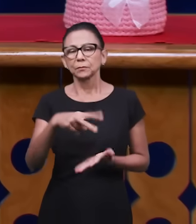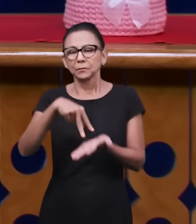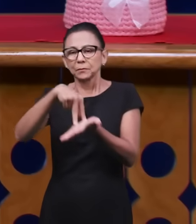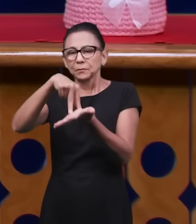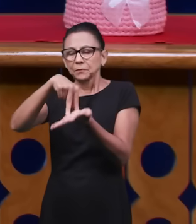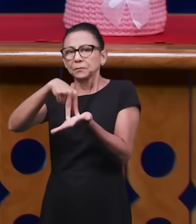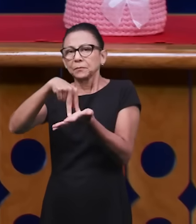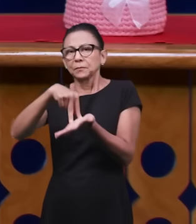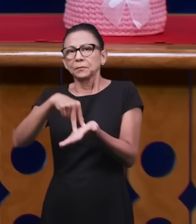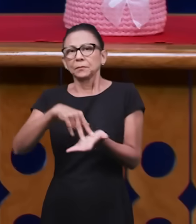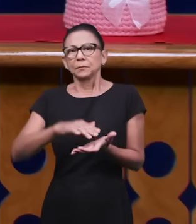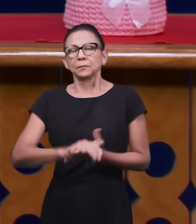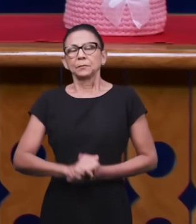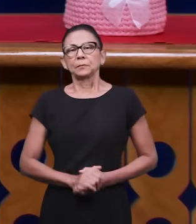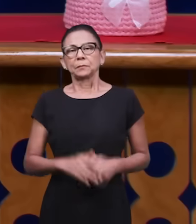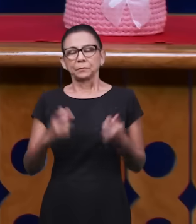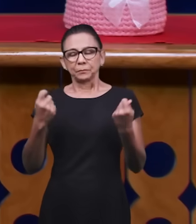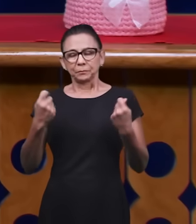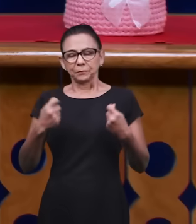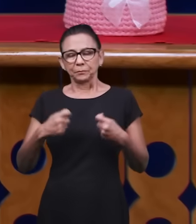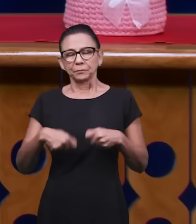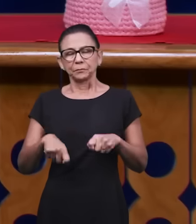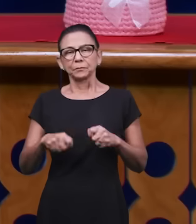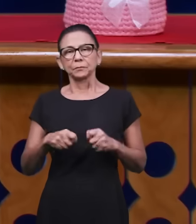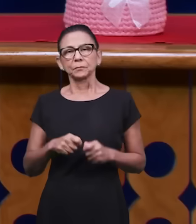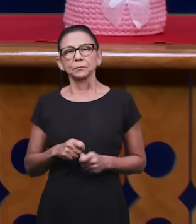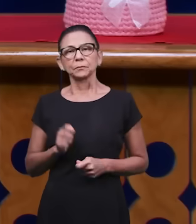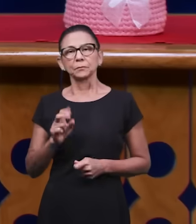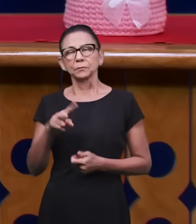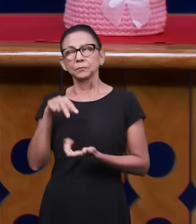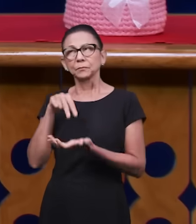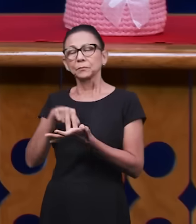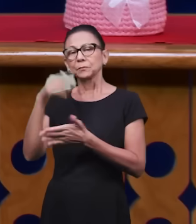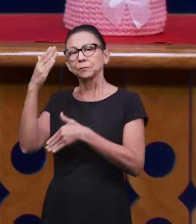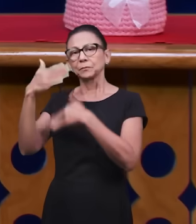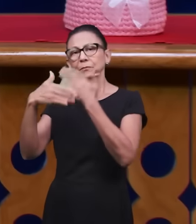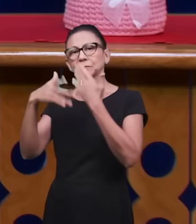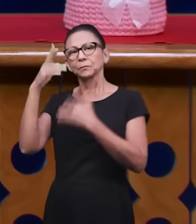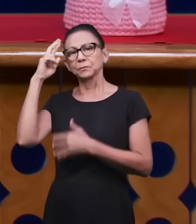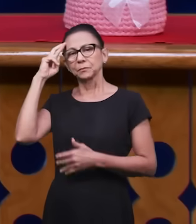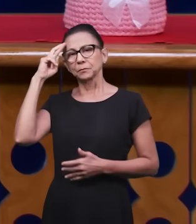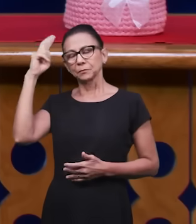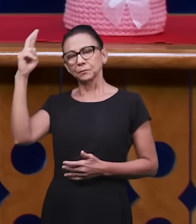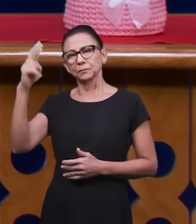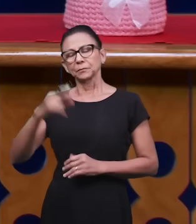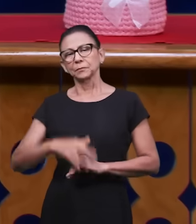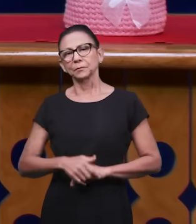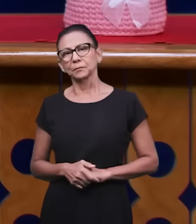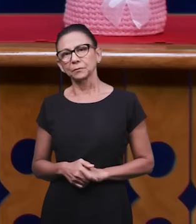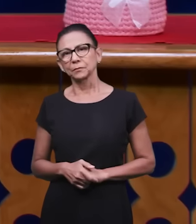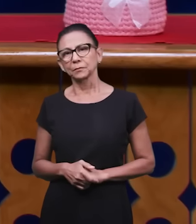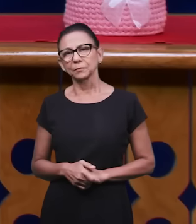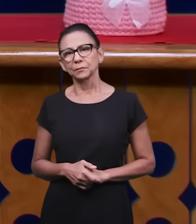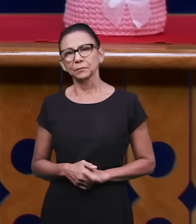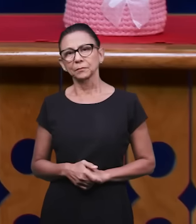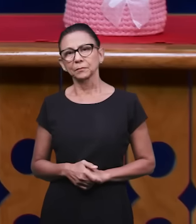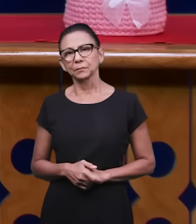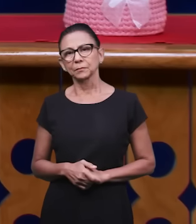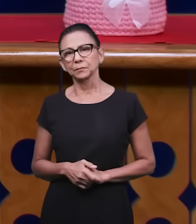Mas precisamos fazer ele permanecer. E a palavra diz assim, para que o vosso fruto permaneça, e aí sim,